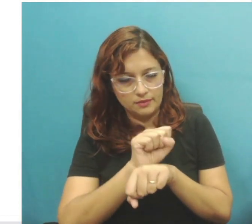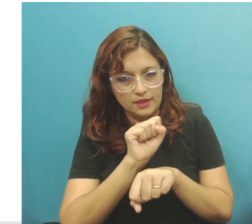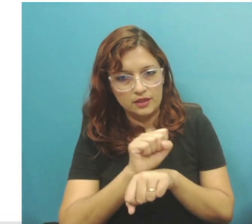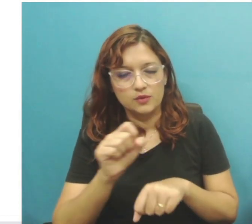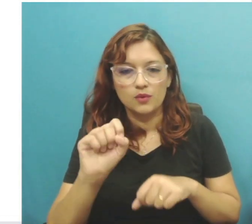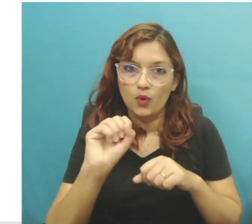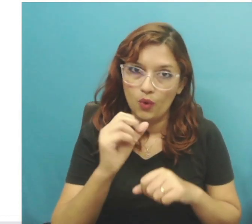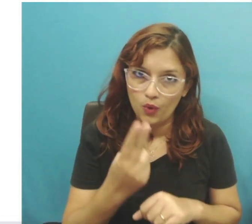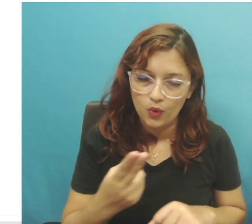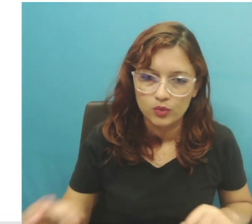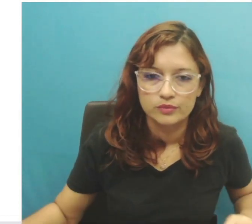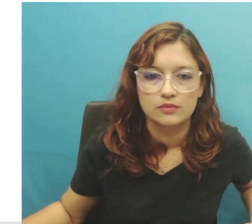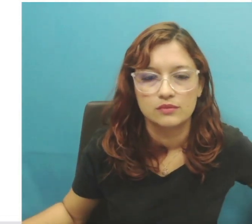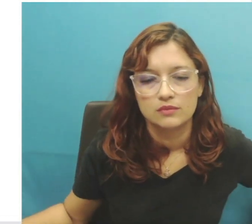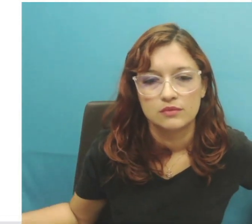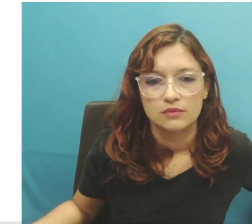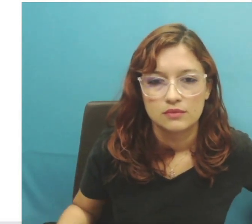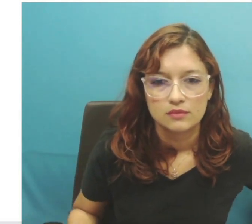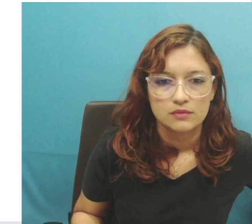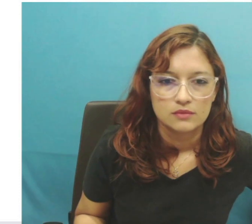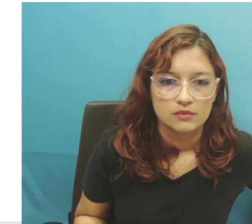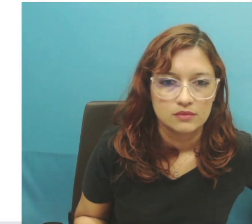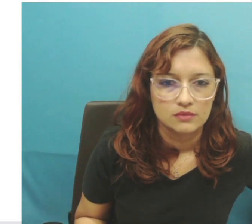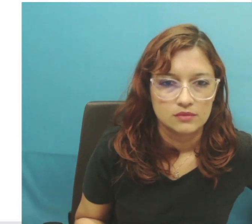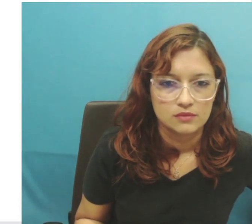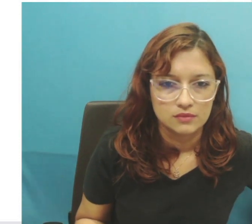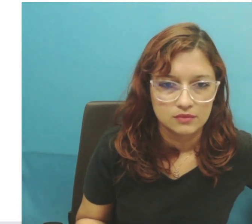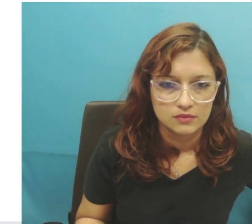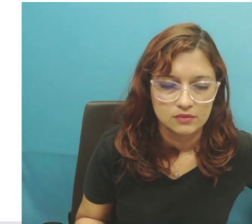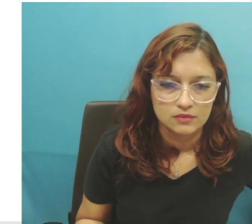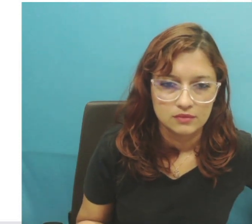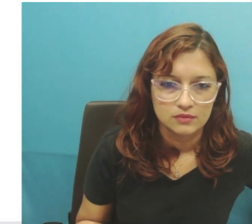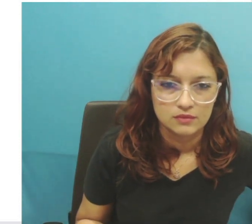Eu te espero ou